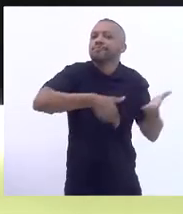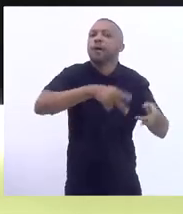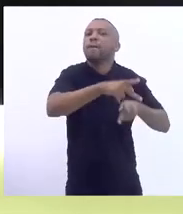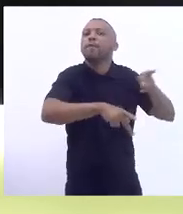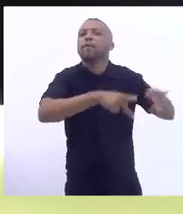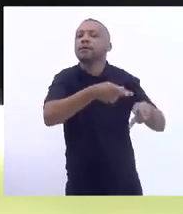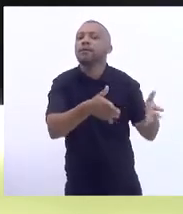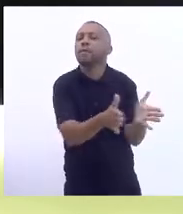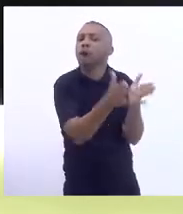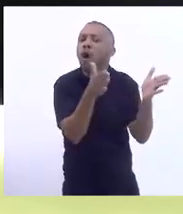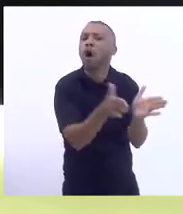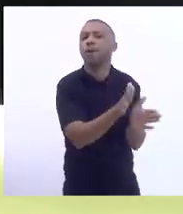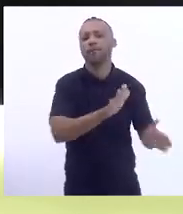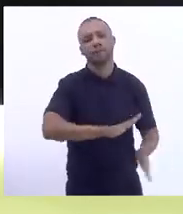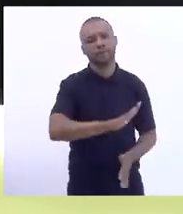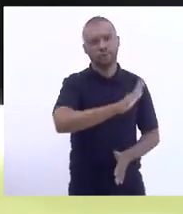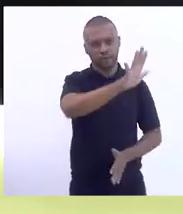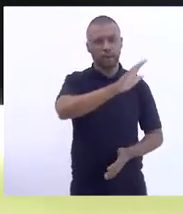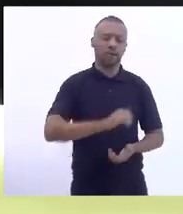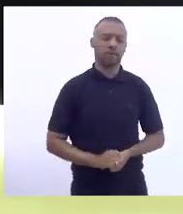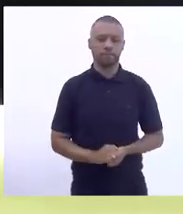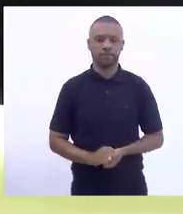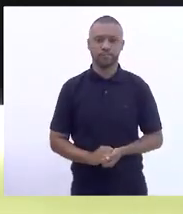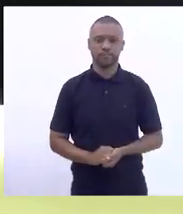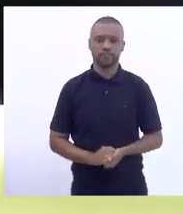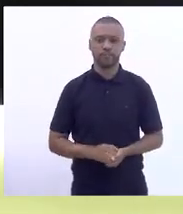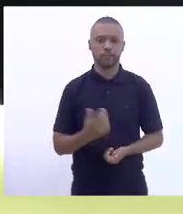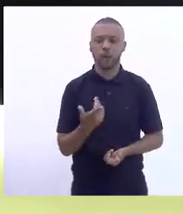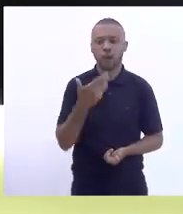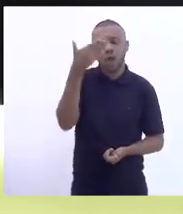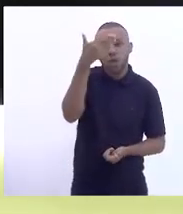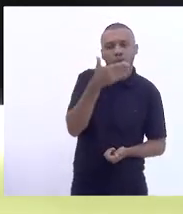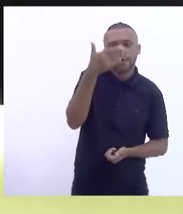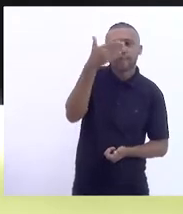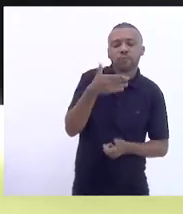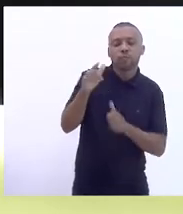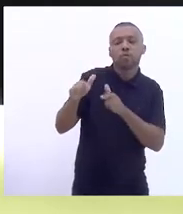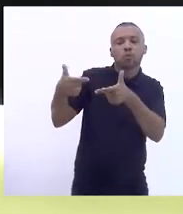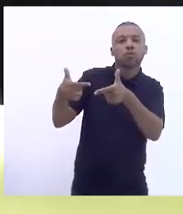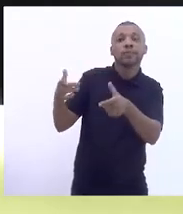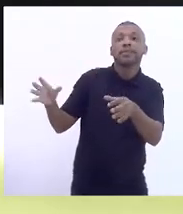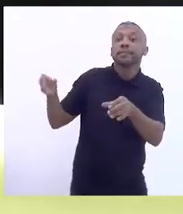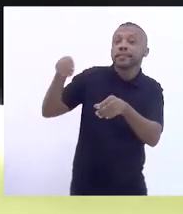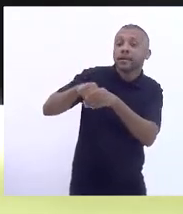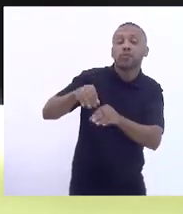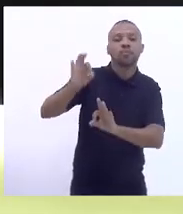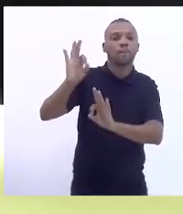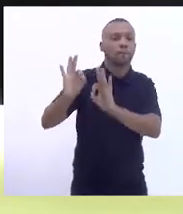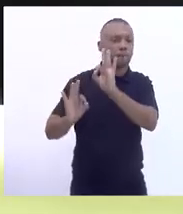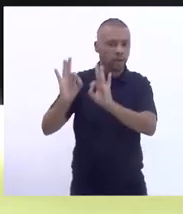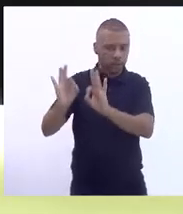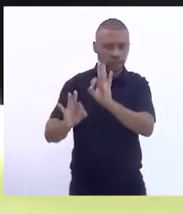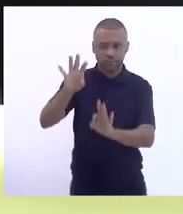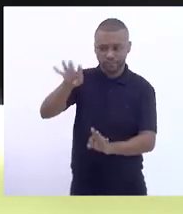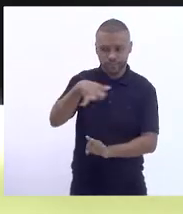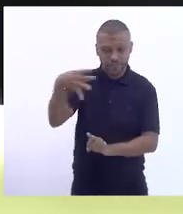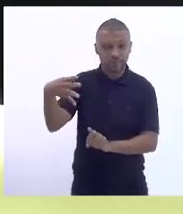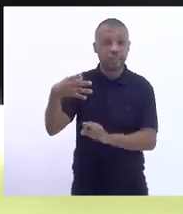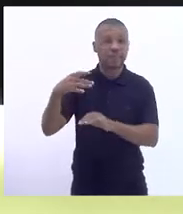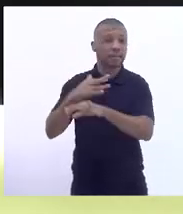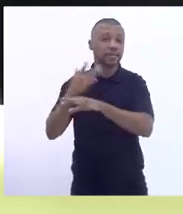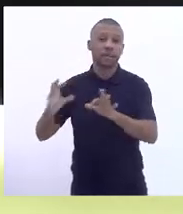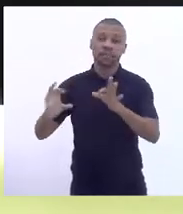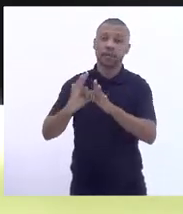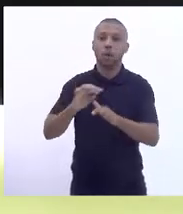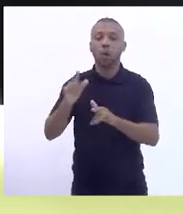população favelada nós Não vimos por parte seja do plano cidade integrada seja por